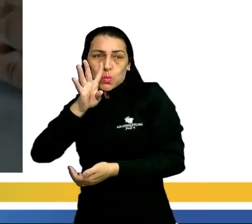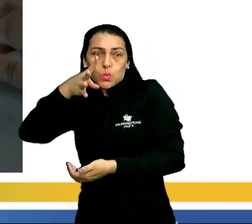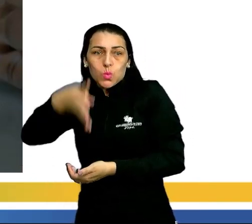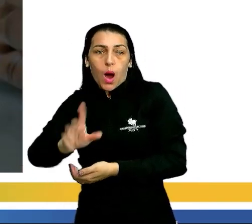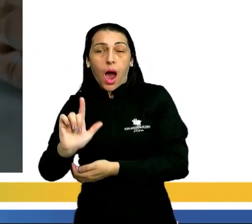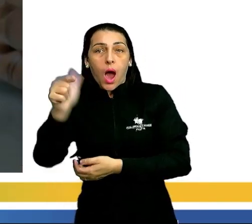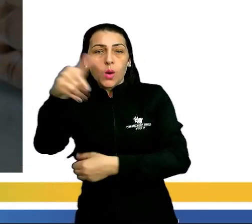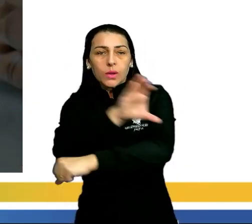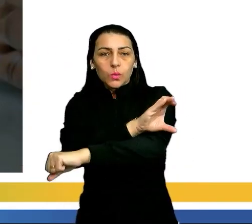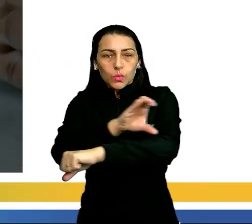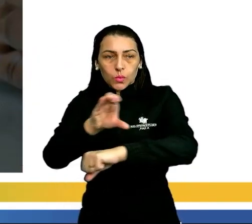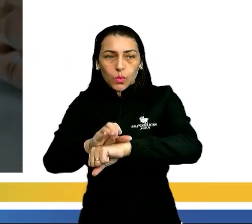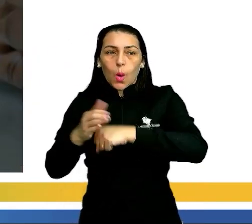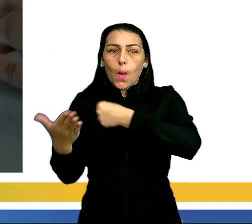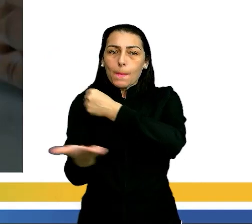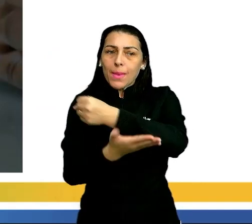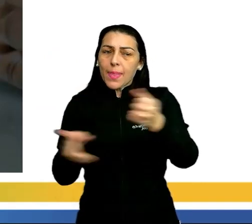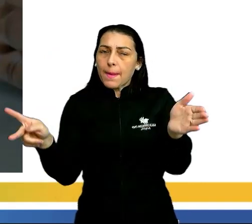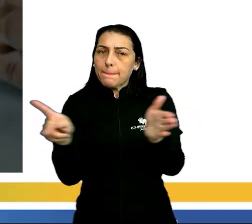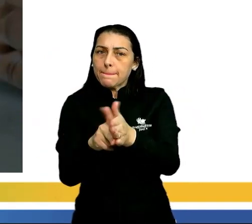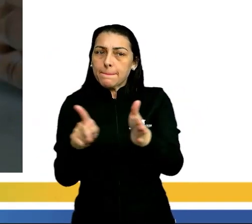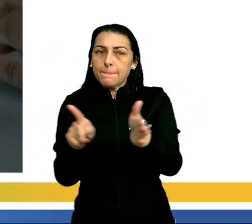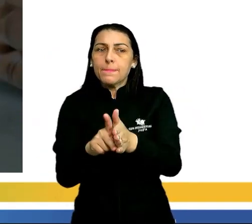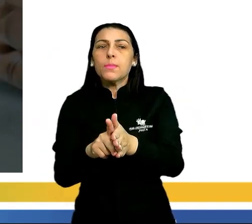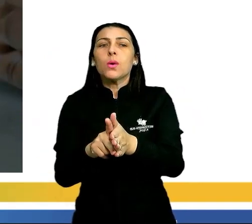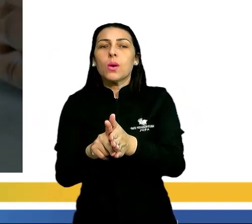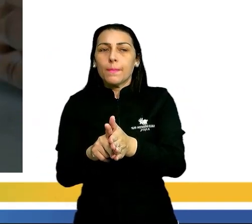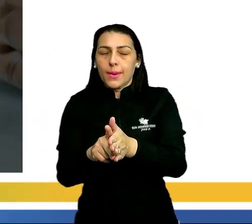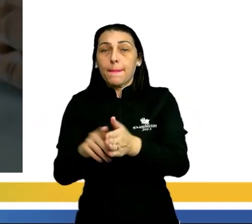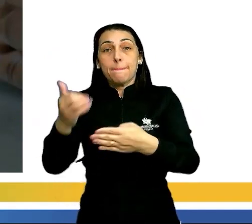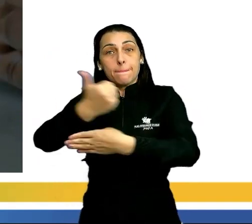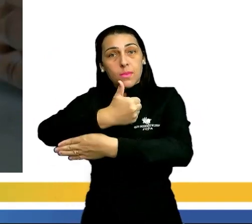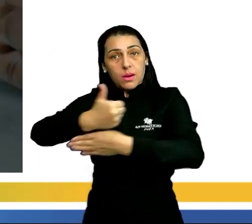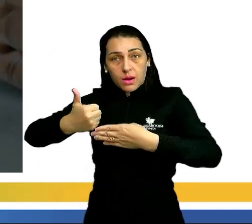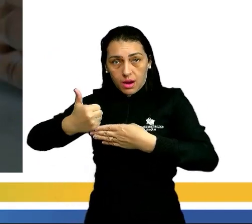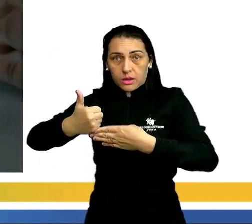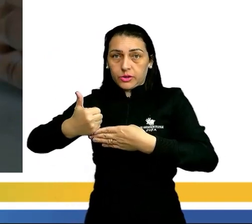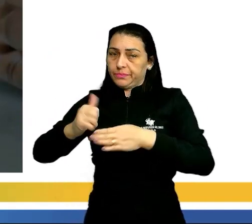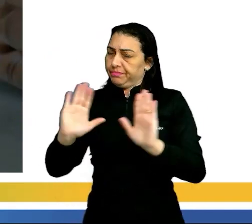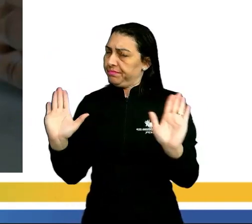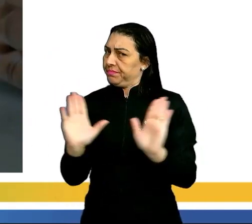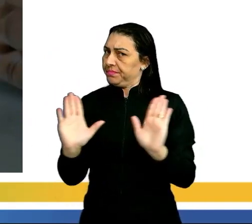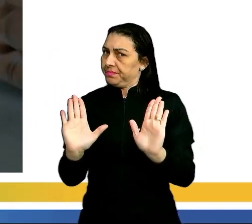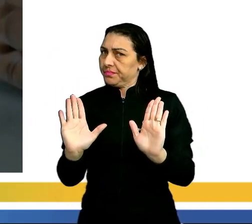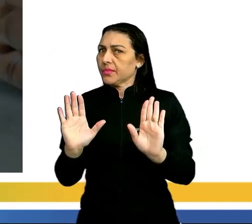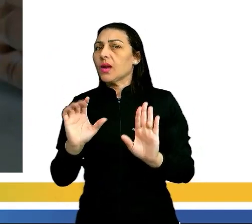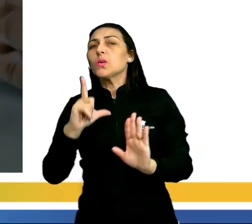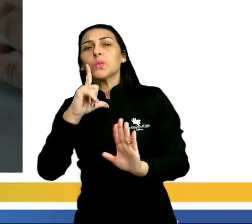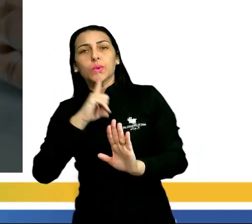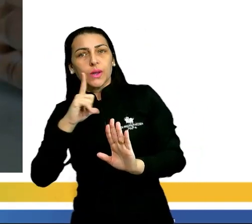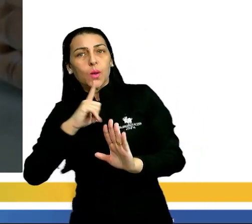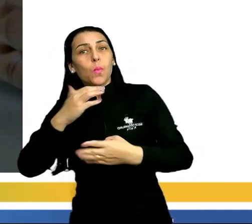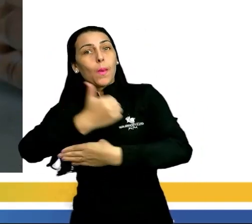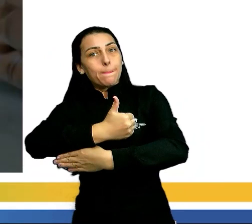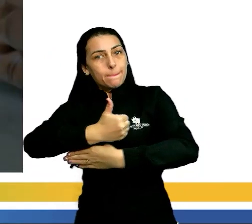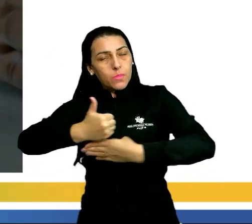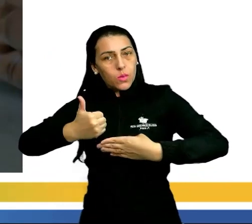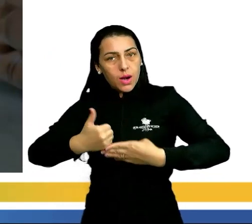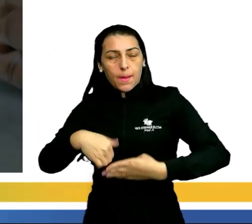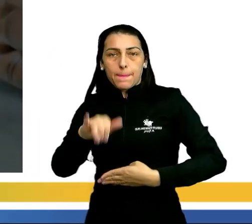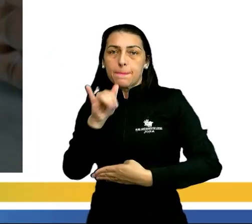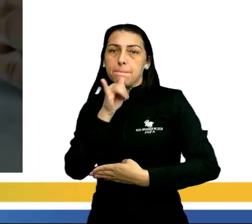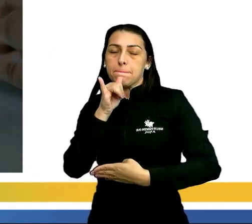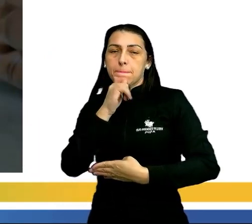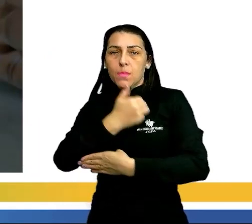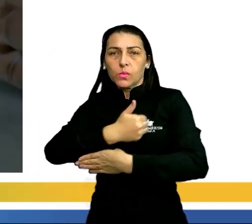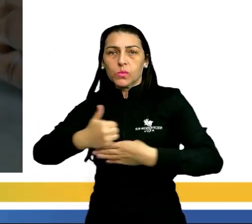julgar outras culturas com base na sua própria moralidade. Então, eu tenho uma moral por exemplo, eu